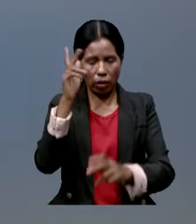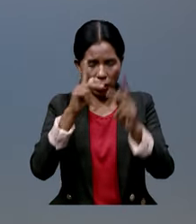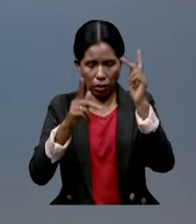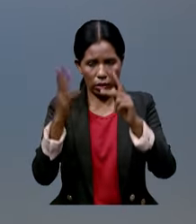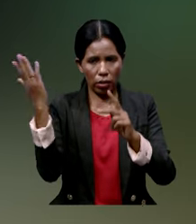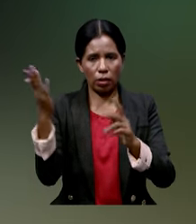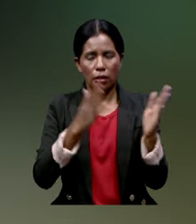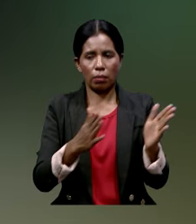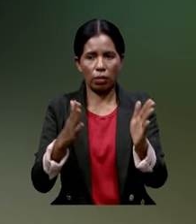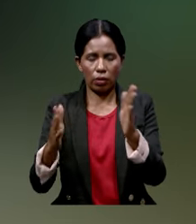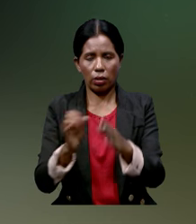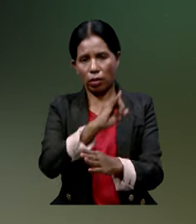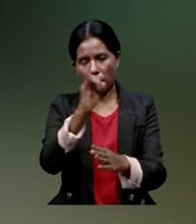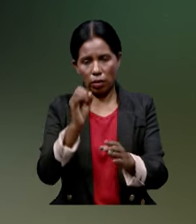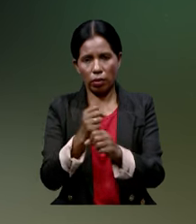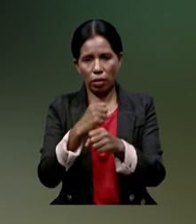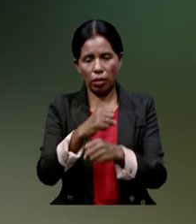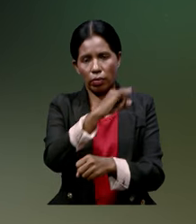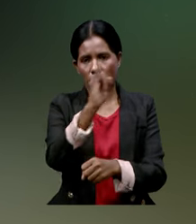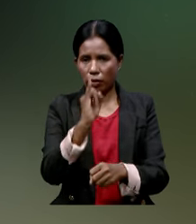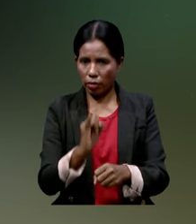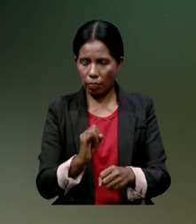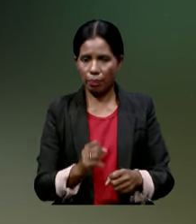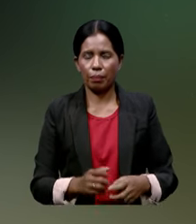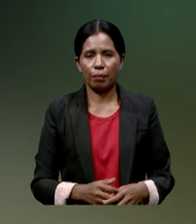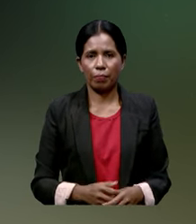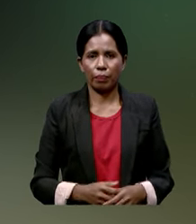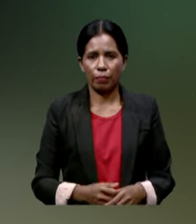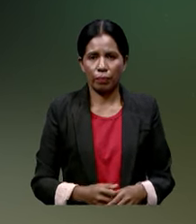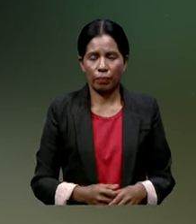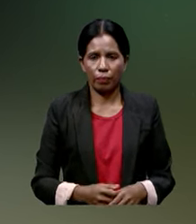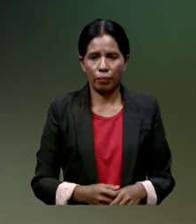processo identificação na investigação. Matheus Romário, Adair Ximenes, GMN.